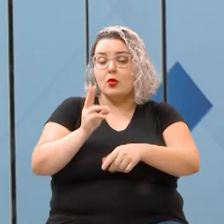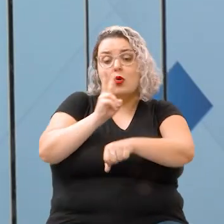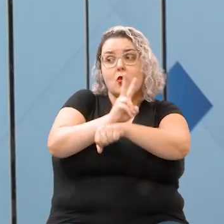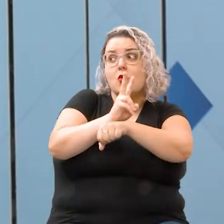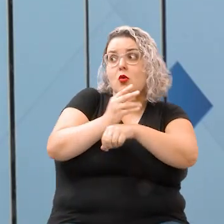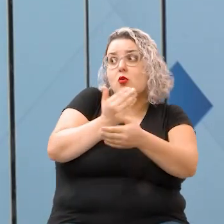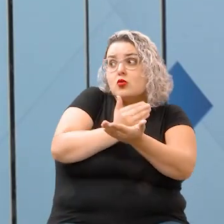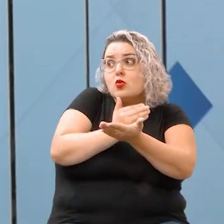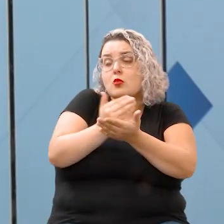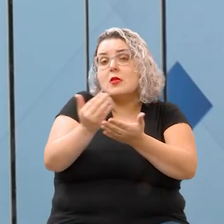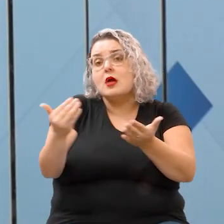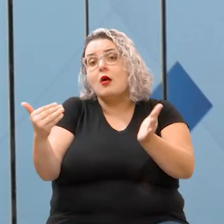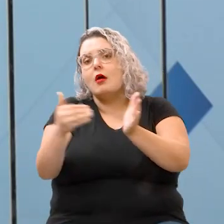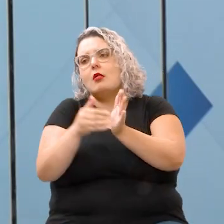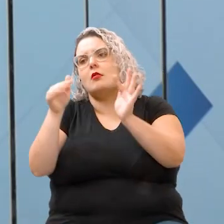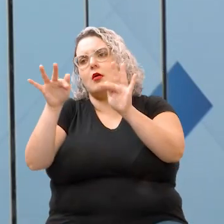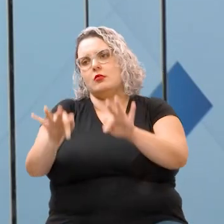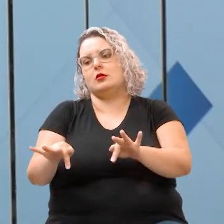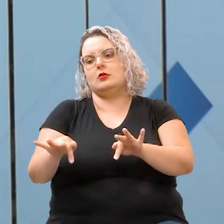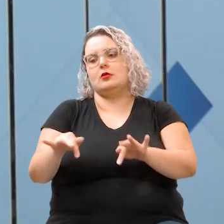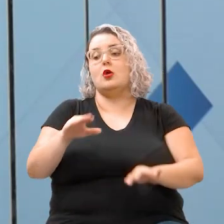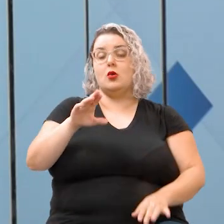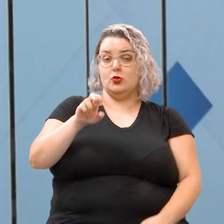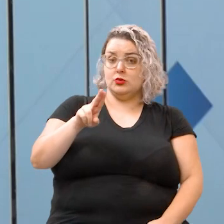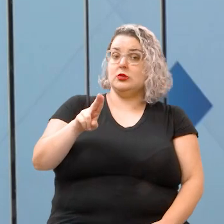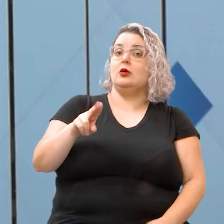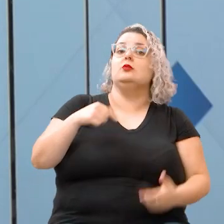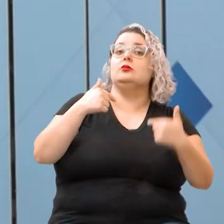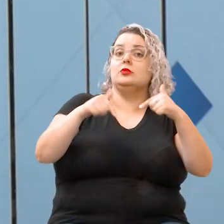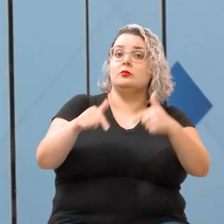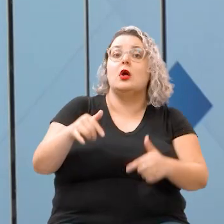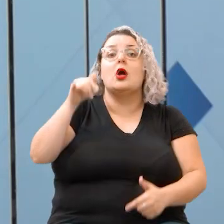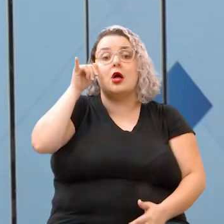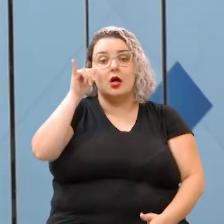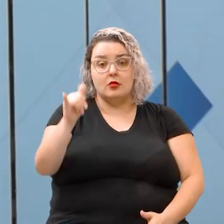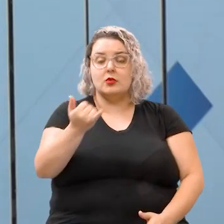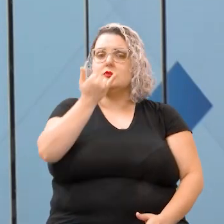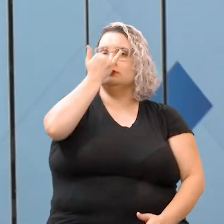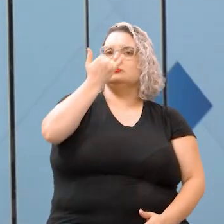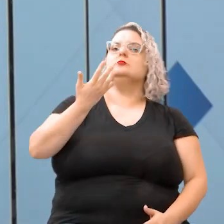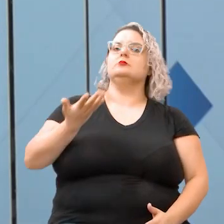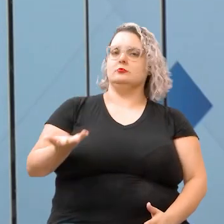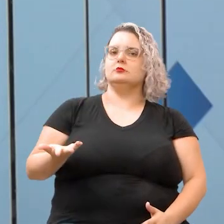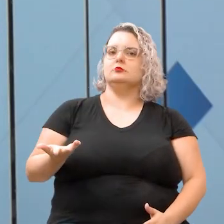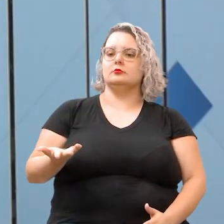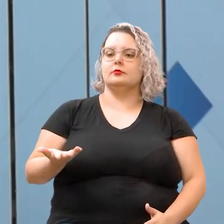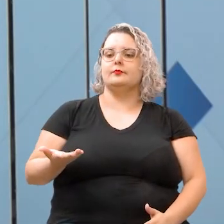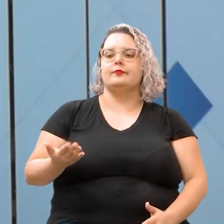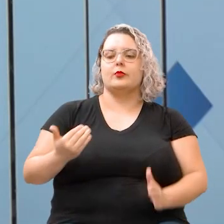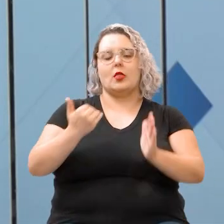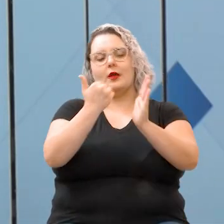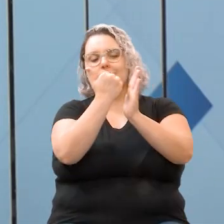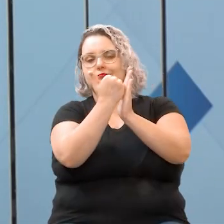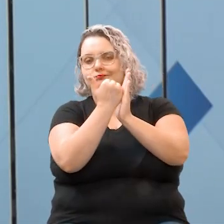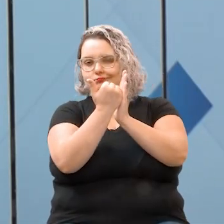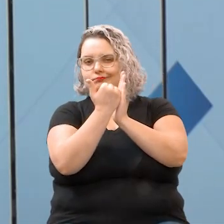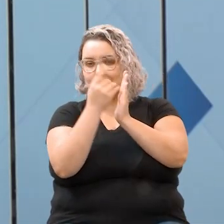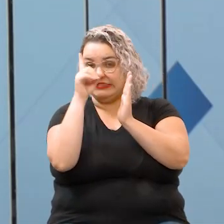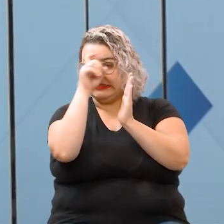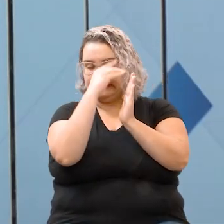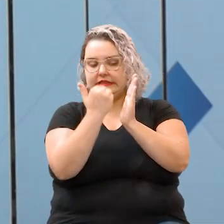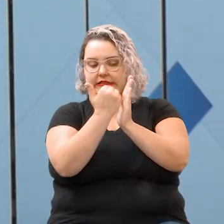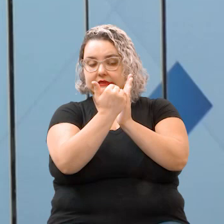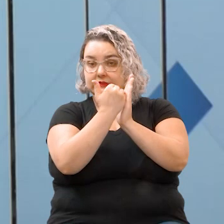o final do tratamento, né? O CEL ele trabalha bastante com prevenção também, apesar de ser média complexidade, né?